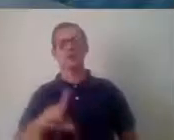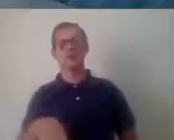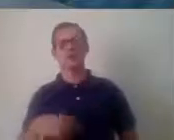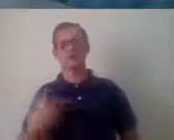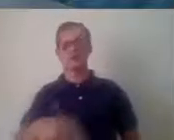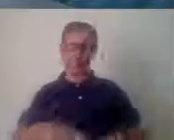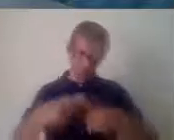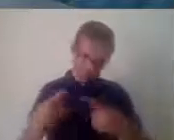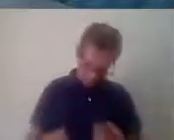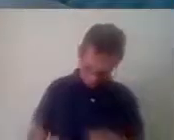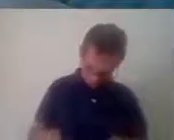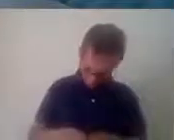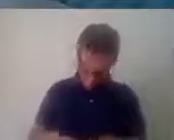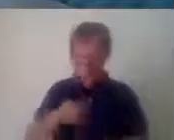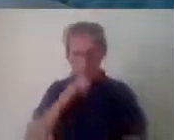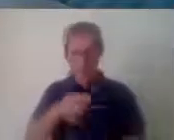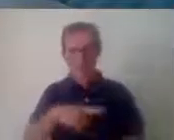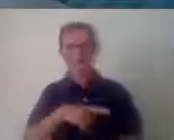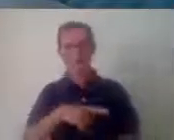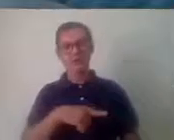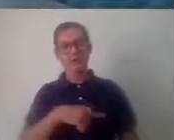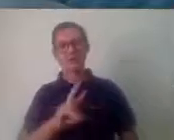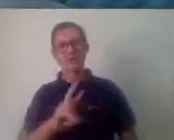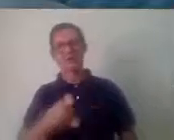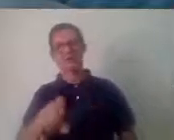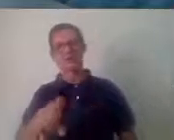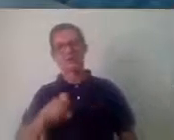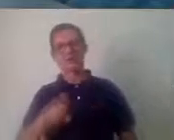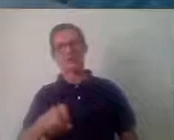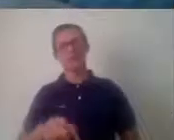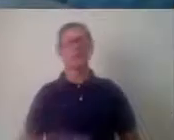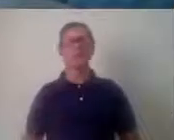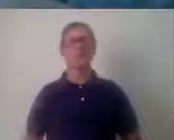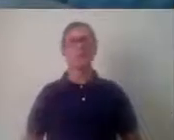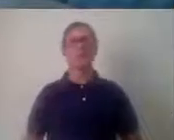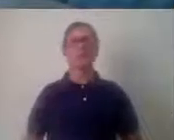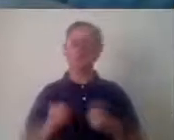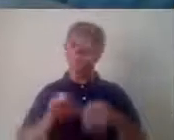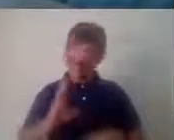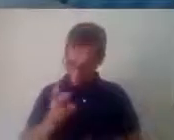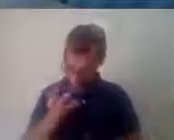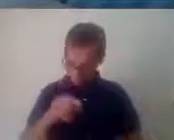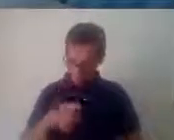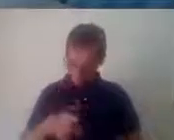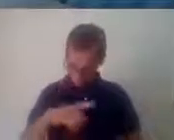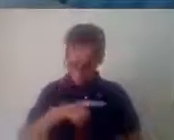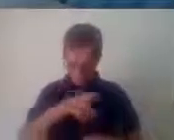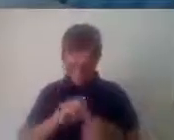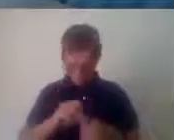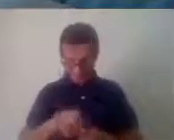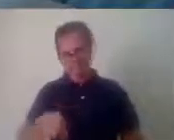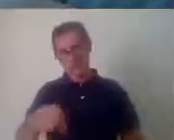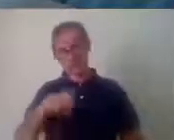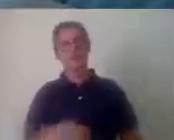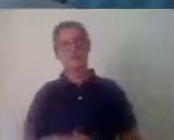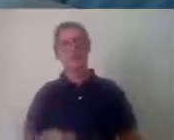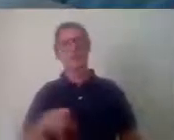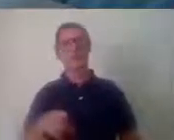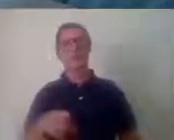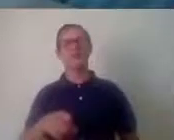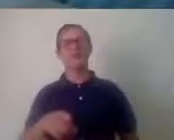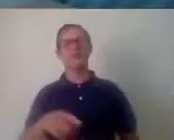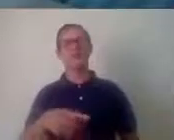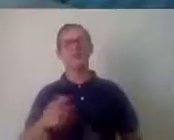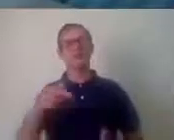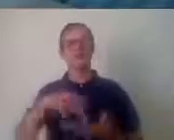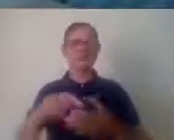ordem. Pode ser, por exemplo, que você chegue num 2x. É uma suposição. O que você vai fazer com esse x? Você vai lá no seu